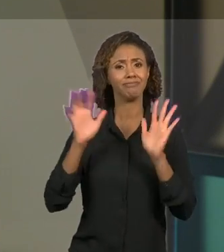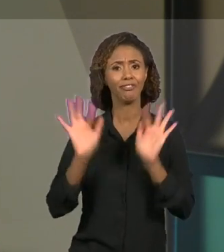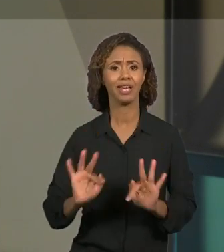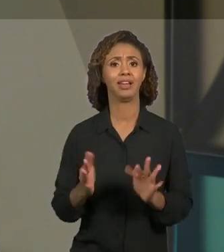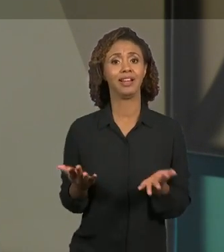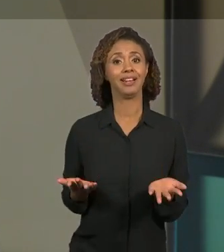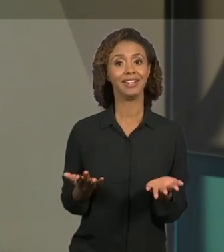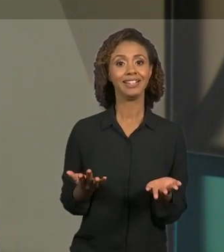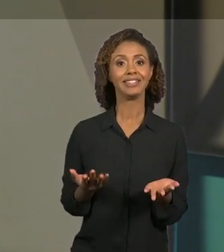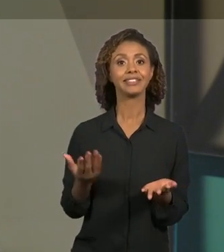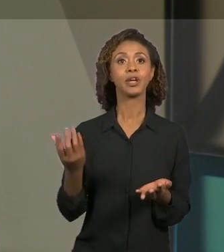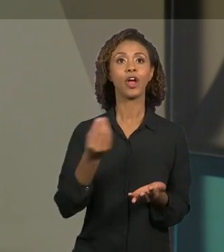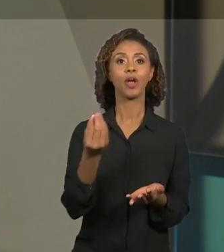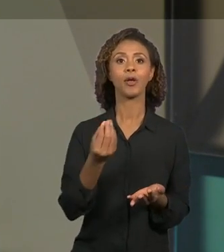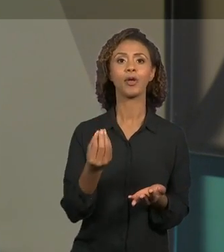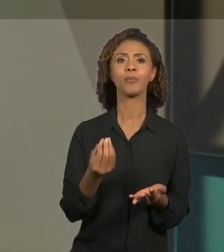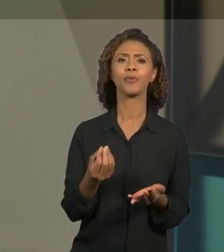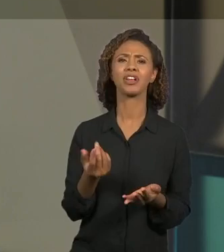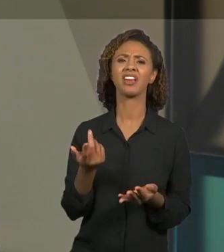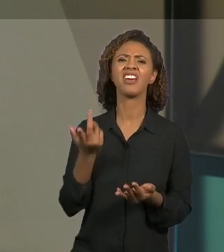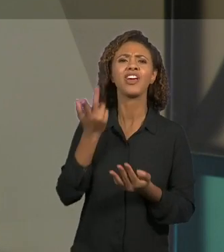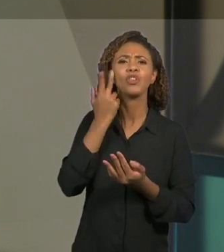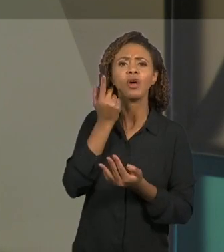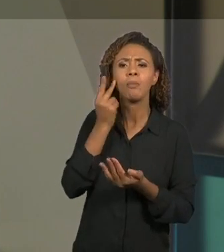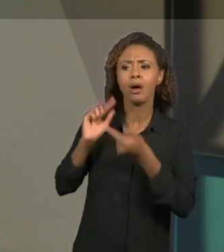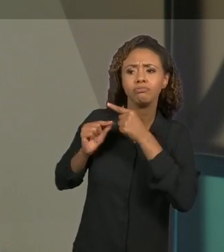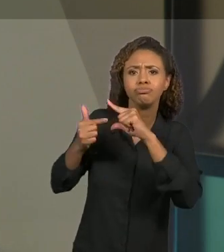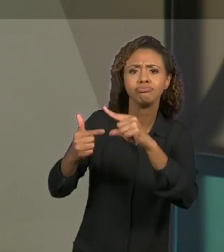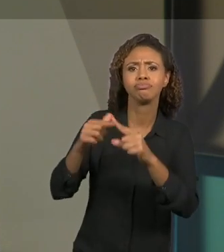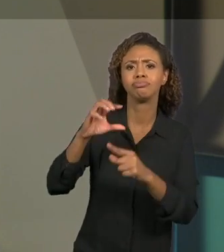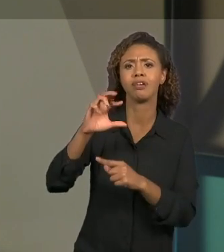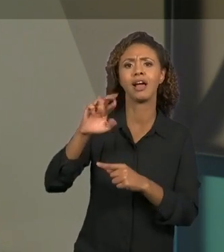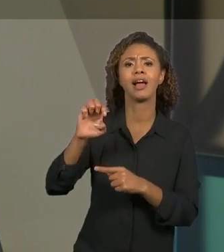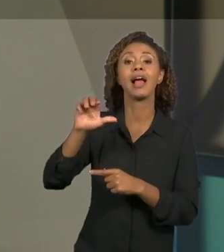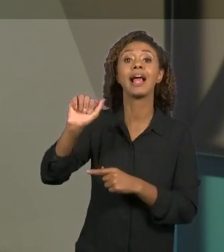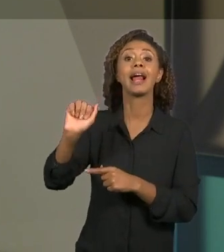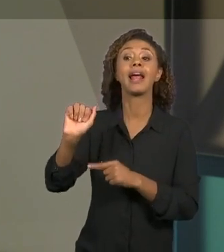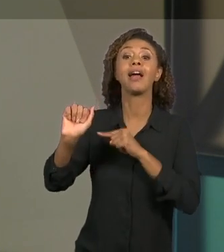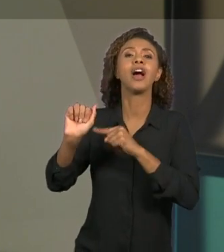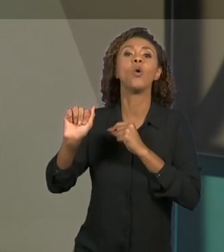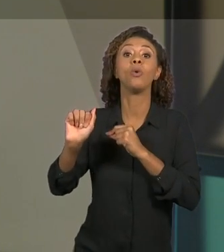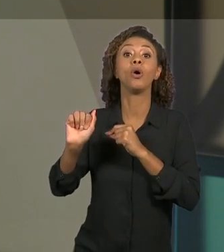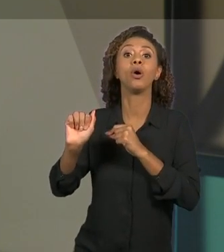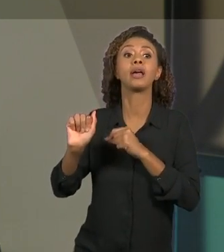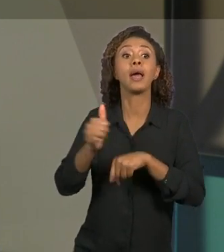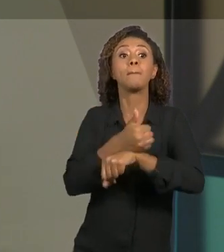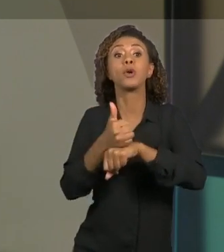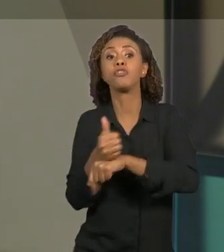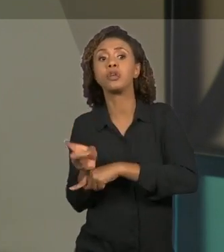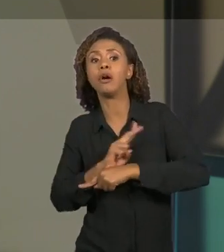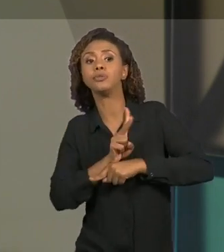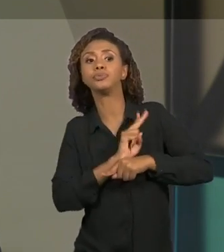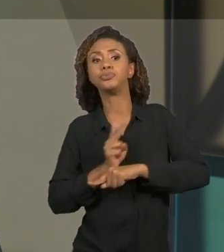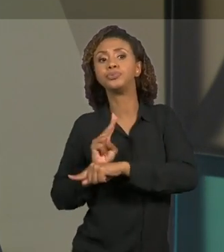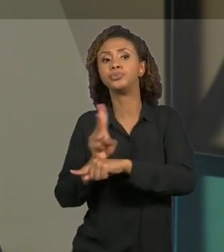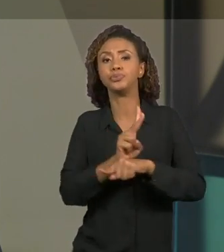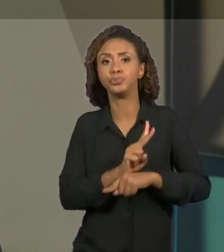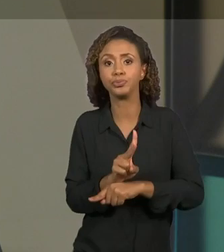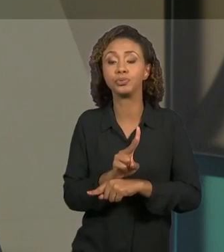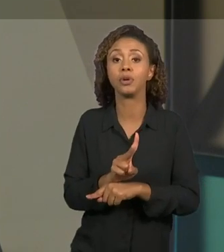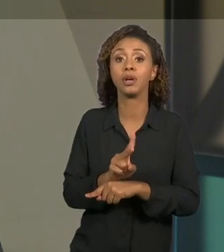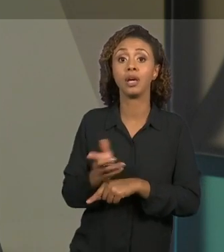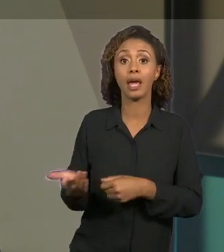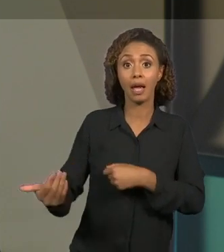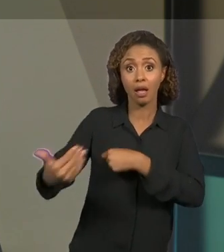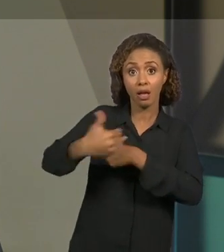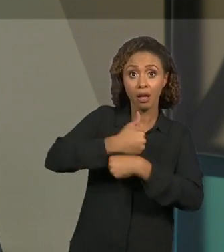gente sai um pouco da da linha de atuação do cleia cleia tem como função fiscalizar o exercício profissional e conseguir desenvolver um